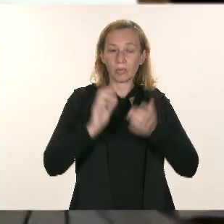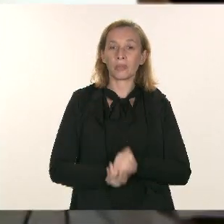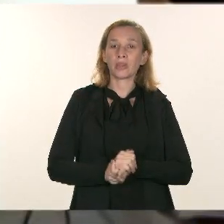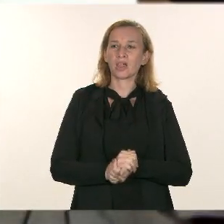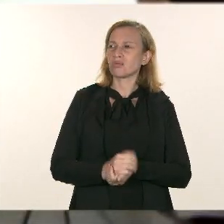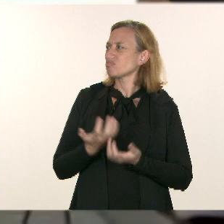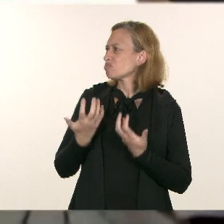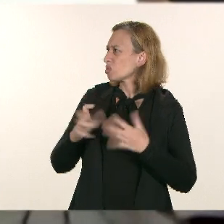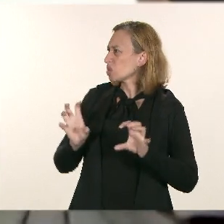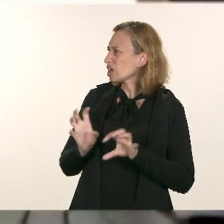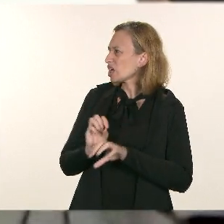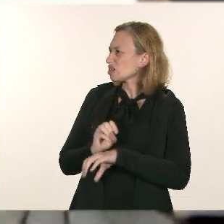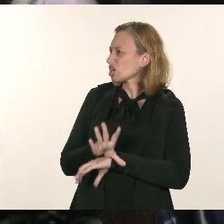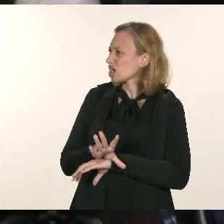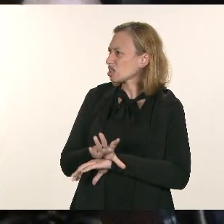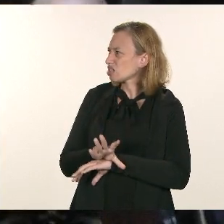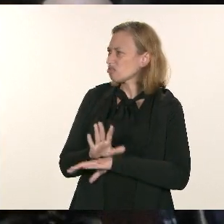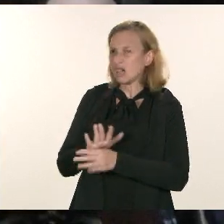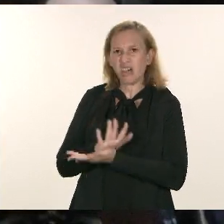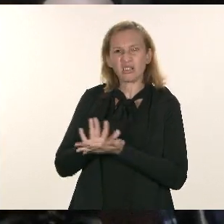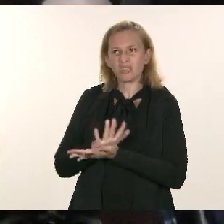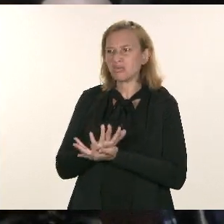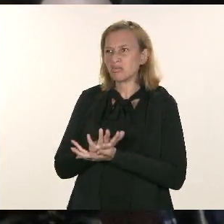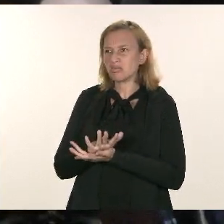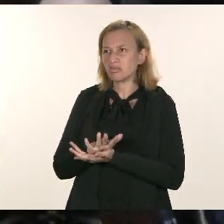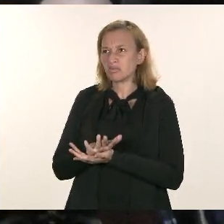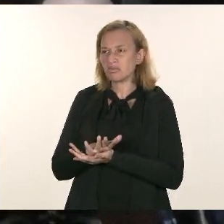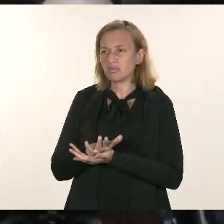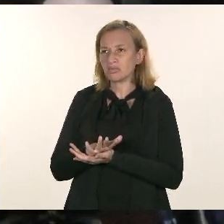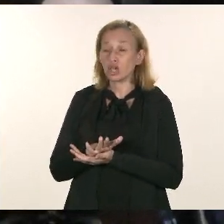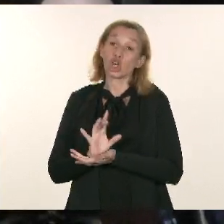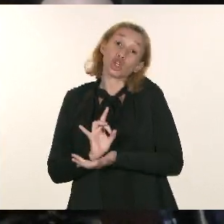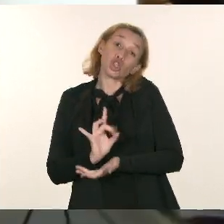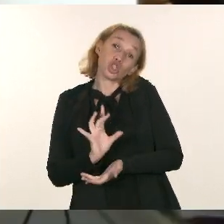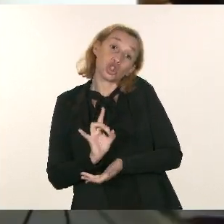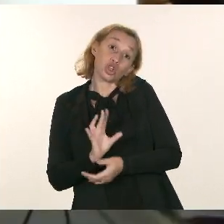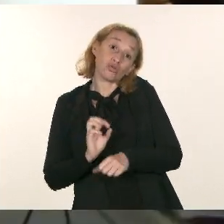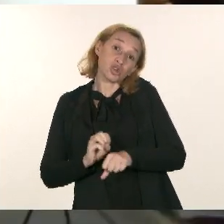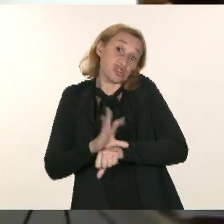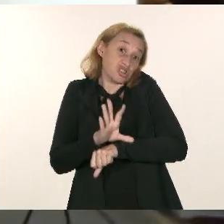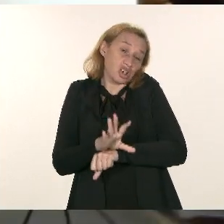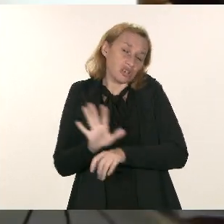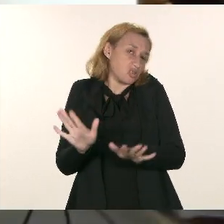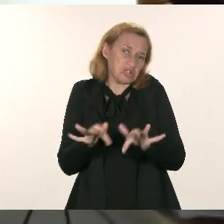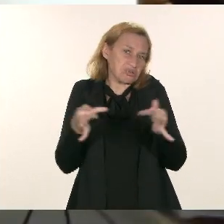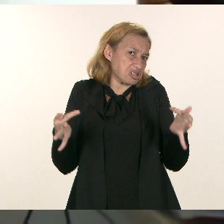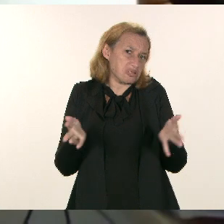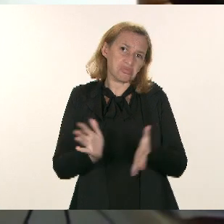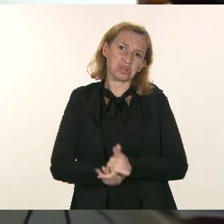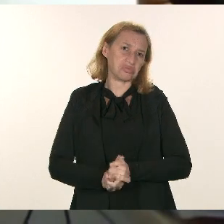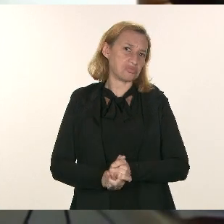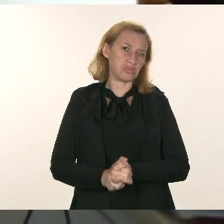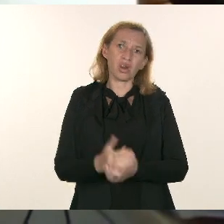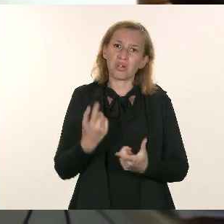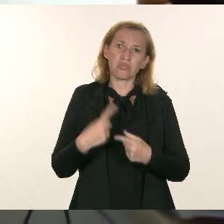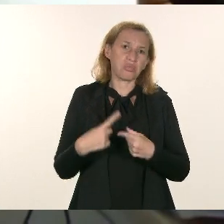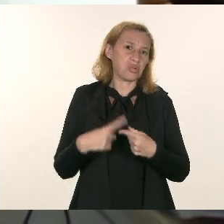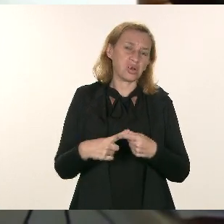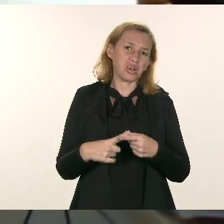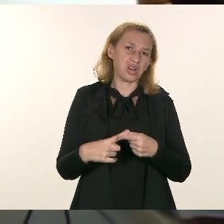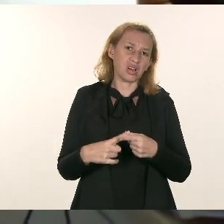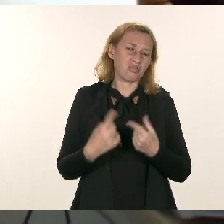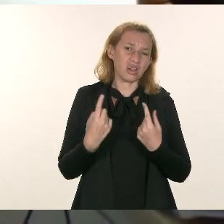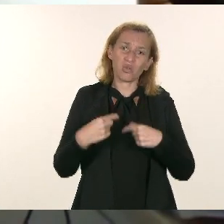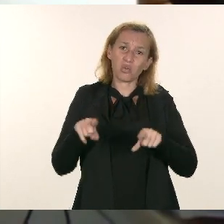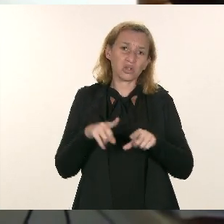dar indicação, Luiz? Nem indicação? Só se for indicação, uma indicação simples, presidente, porque o legislativo vai contrariar